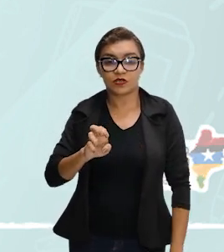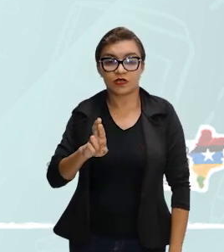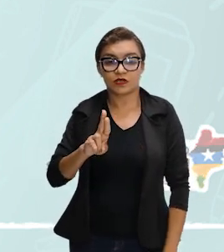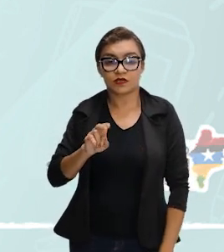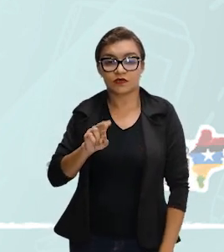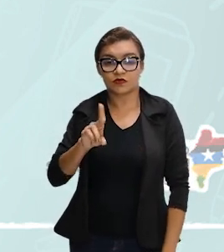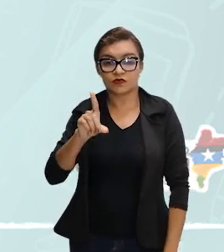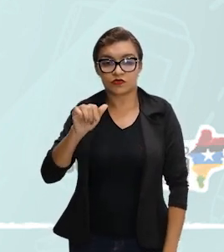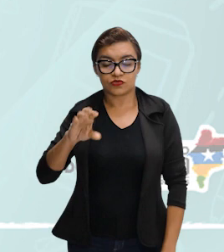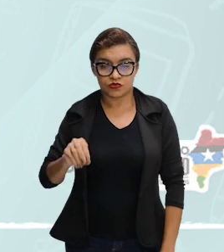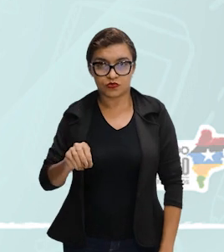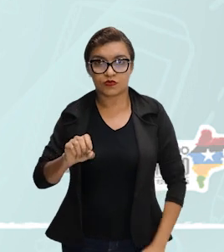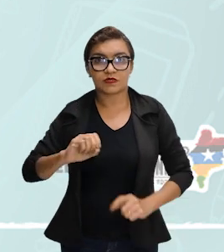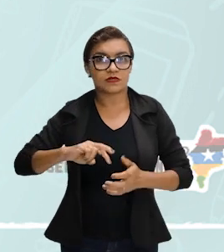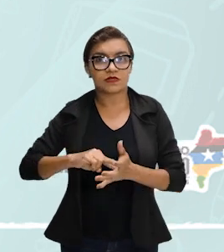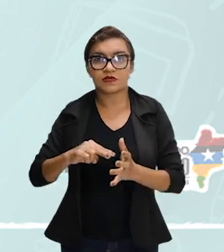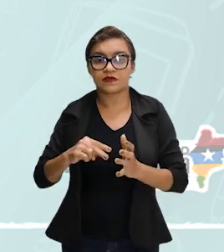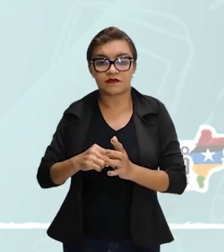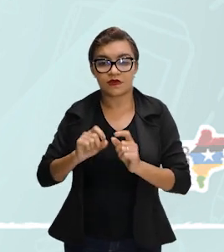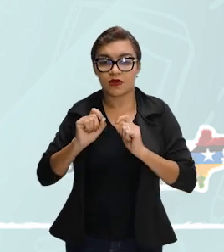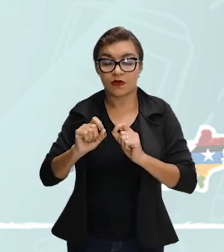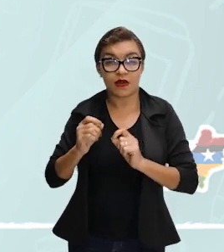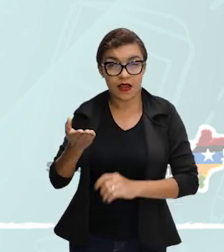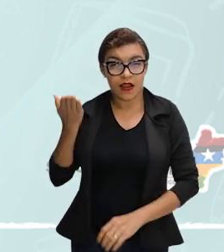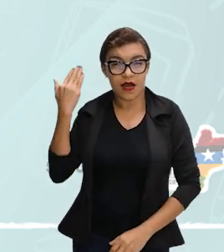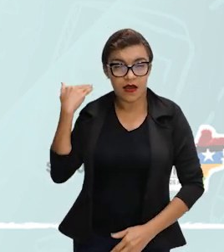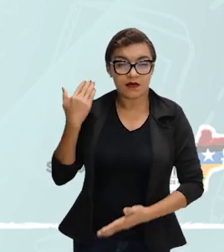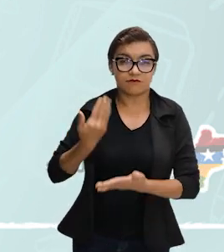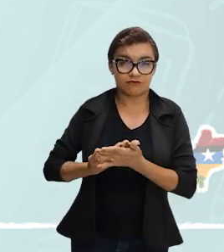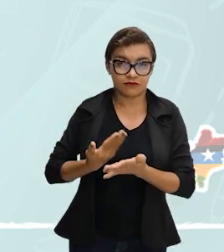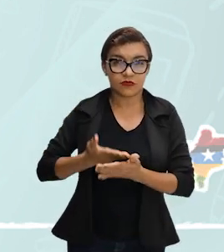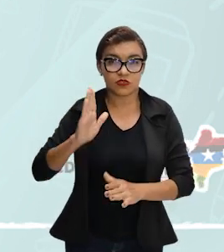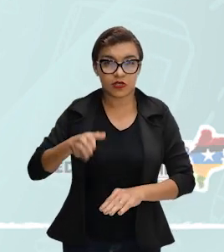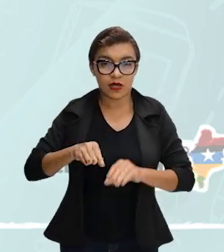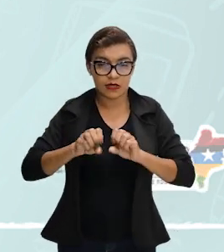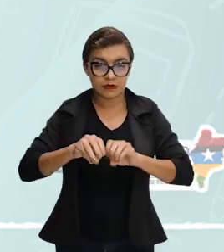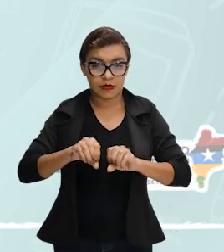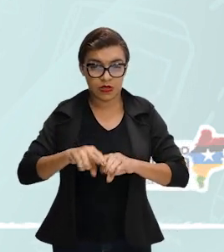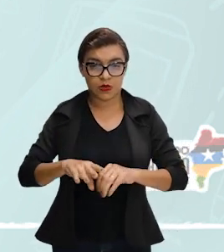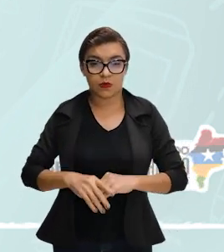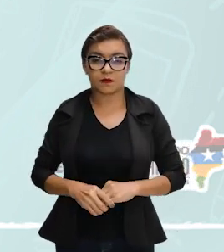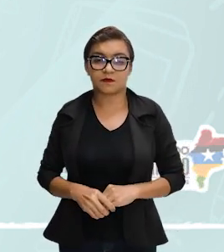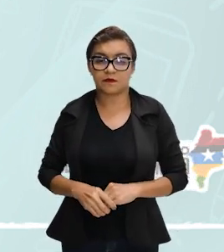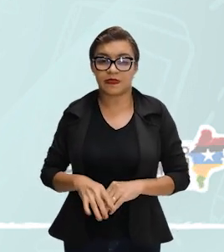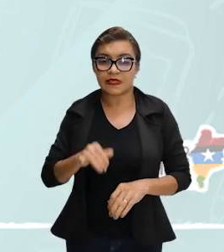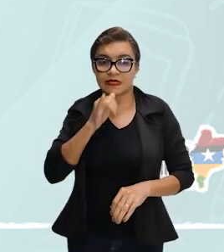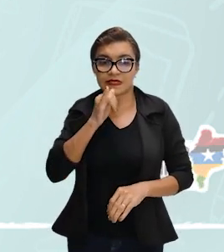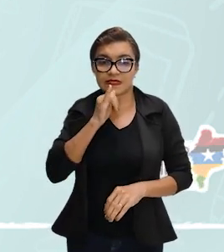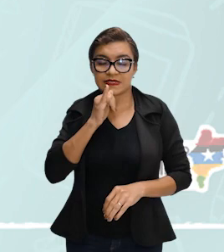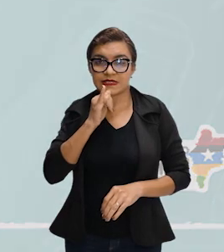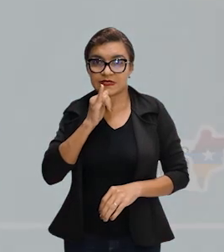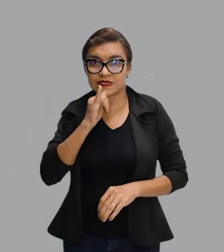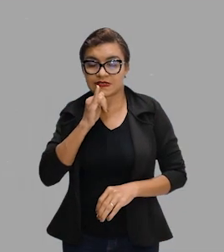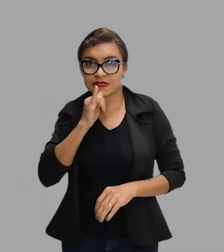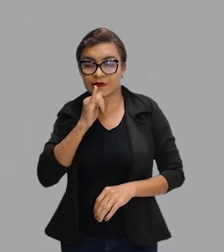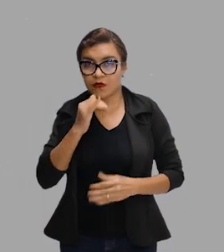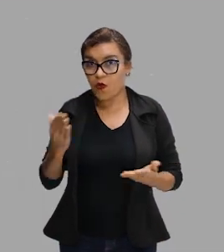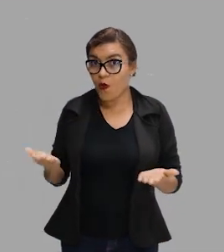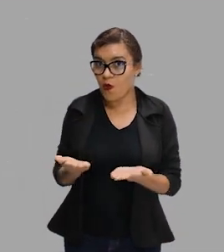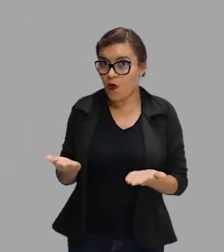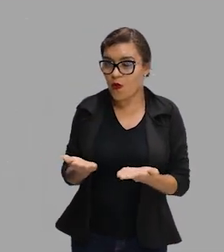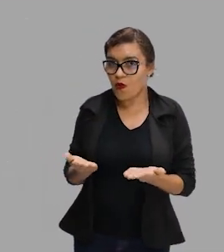no Portal Gonçalves Dias, para quem quer relembrar o que é gerúndio. Exemplo, cantar,